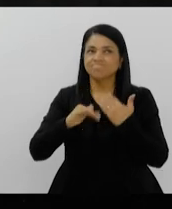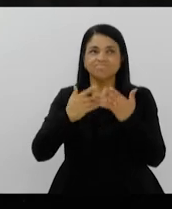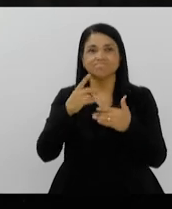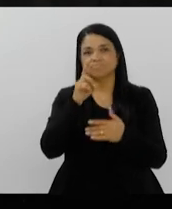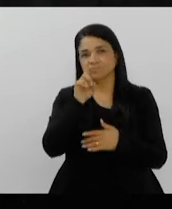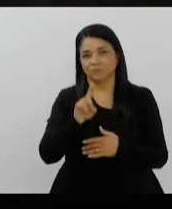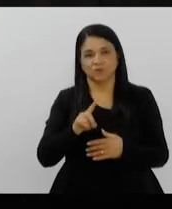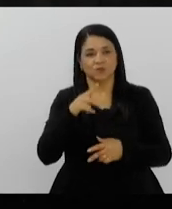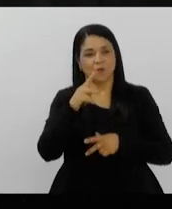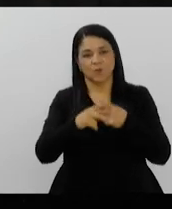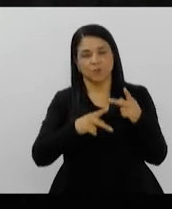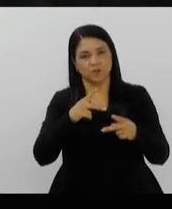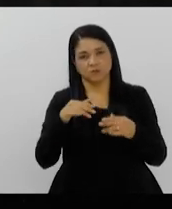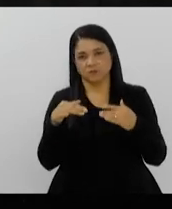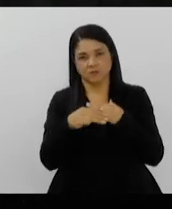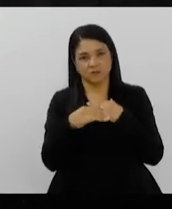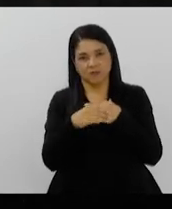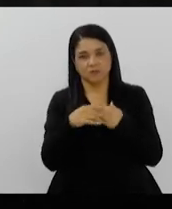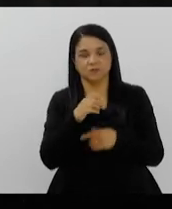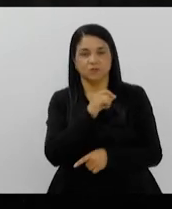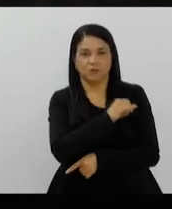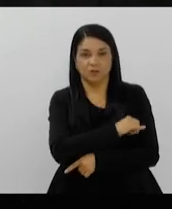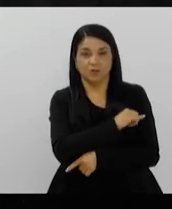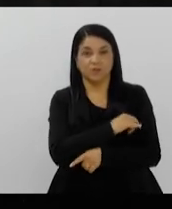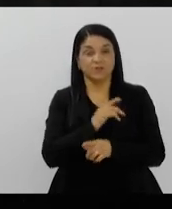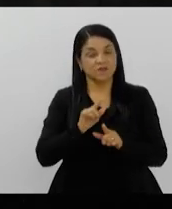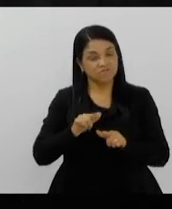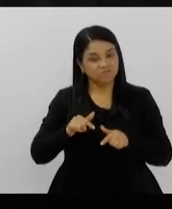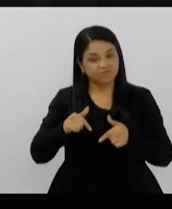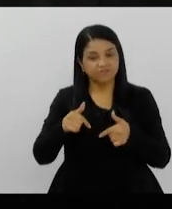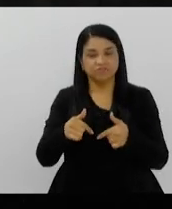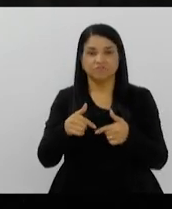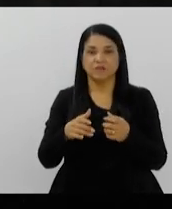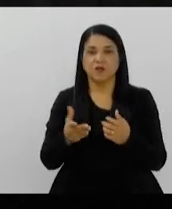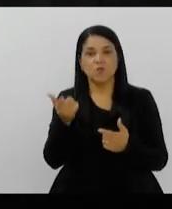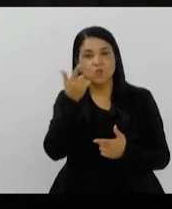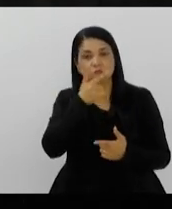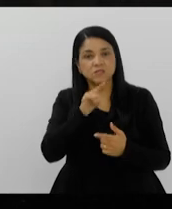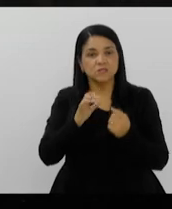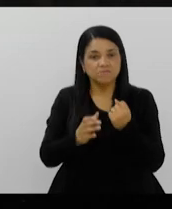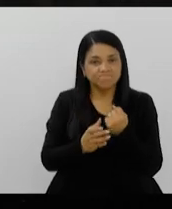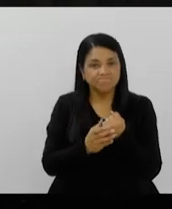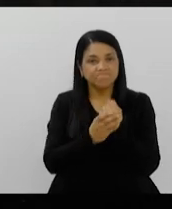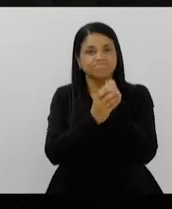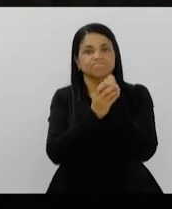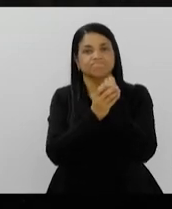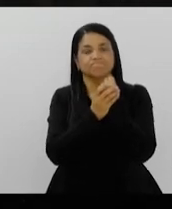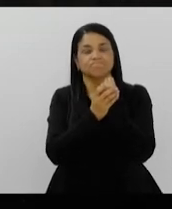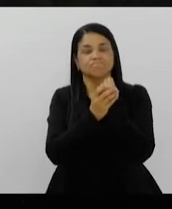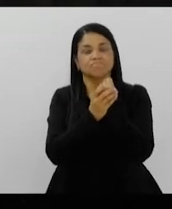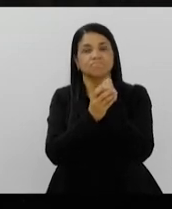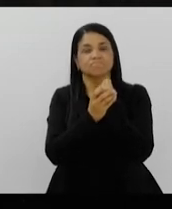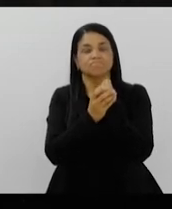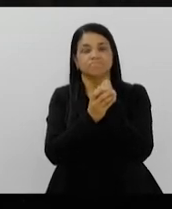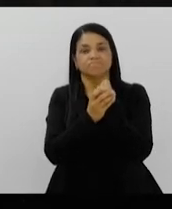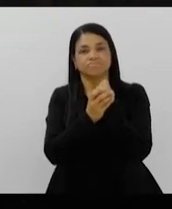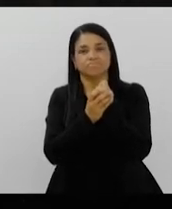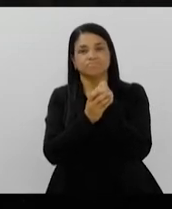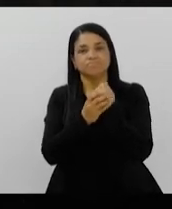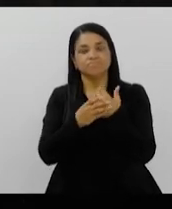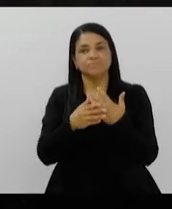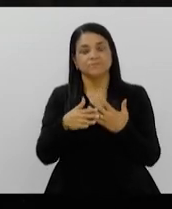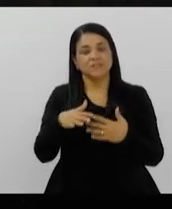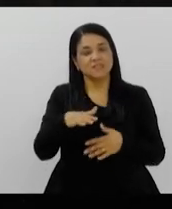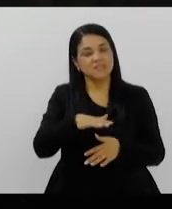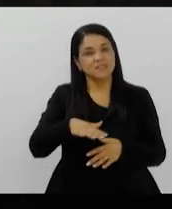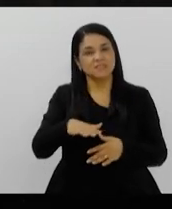da população das cidades do estado do Rio de Janeiro. É um enfrentamento para tentar segurar esse retrocesso, para tentar segurar essa terra